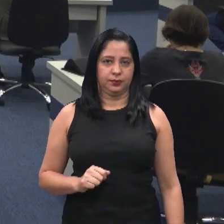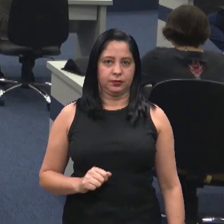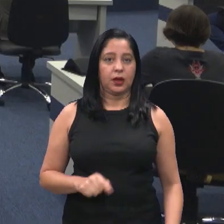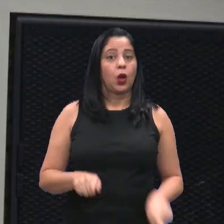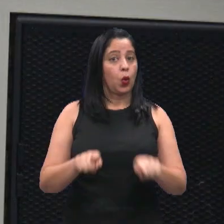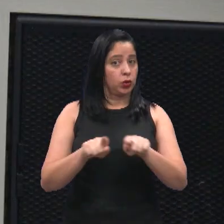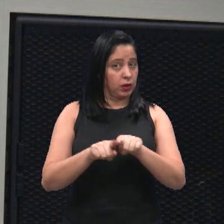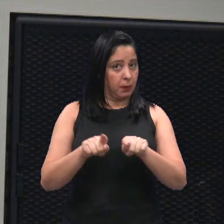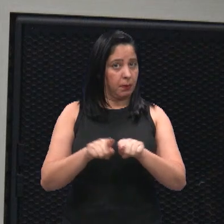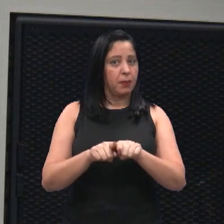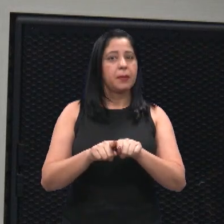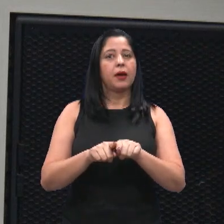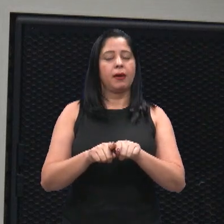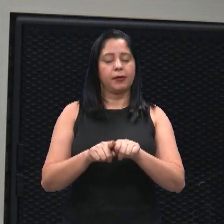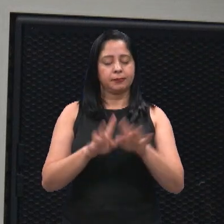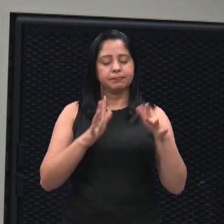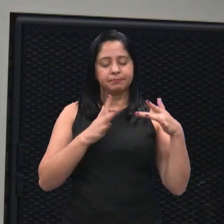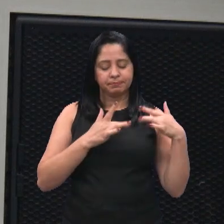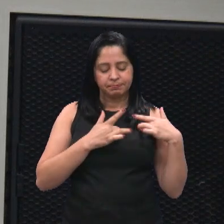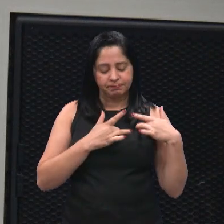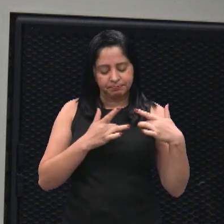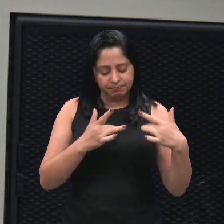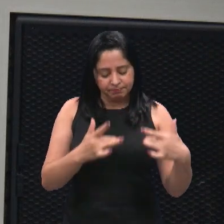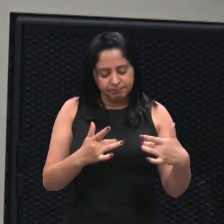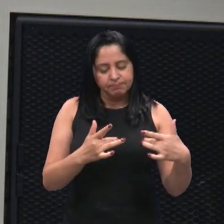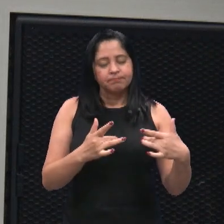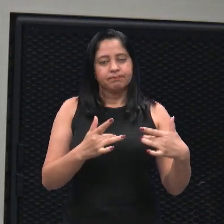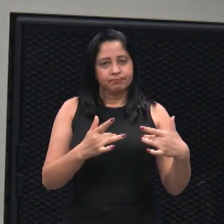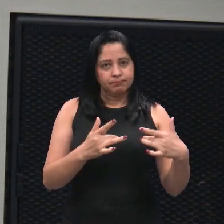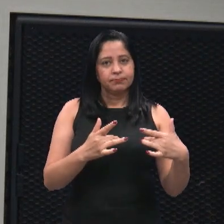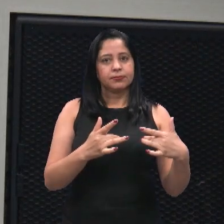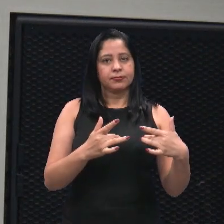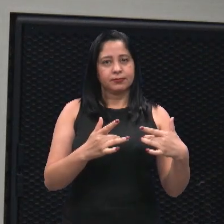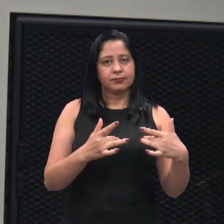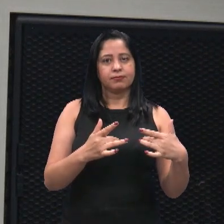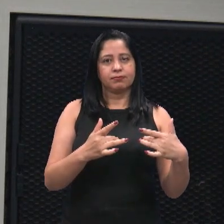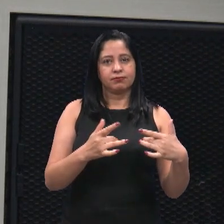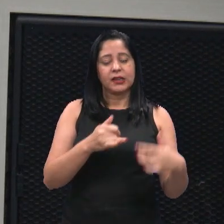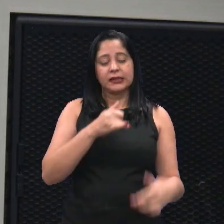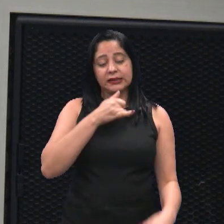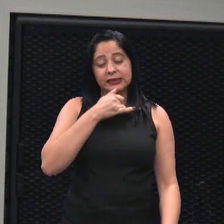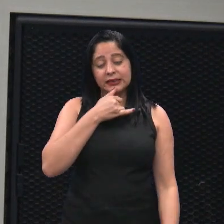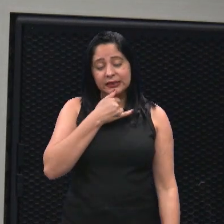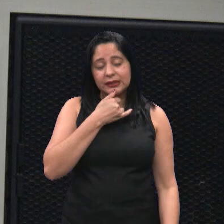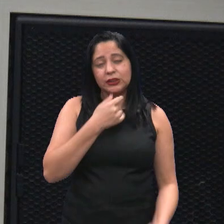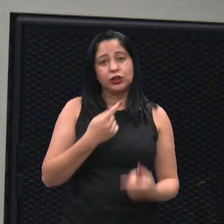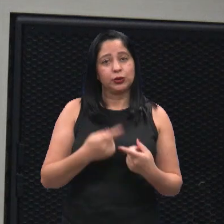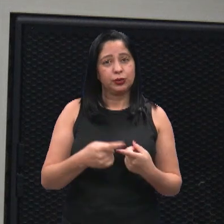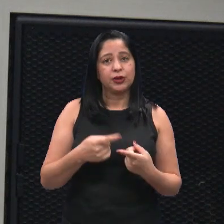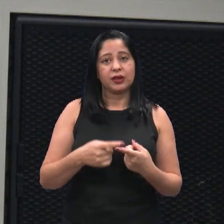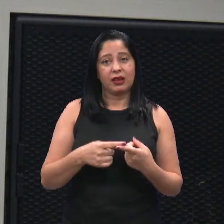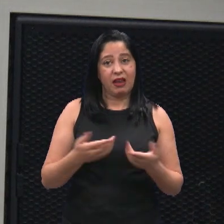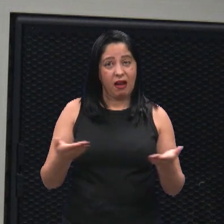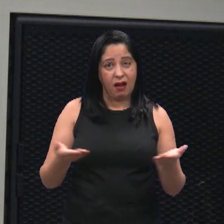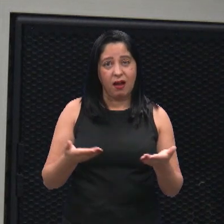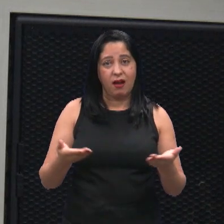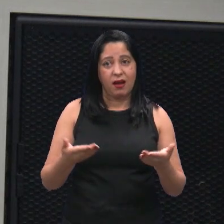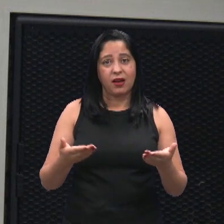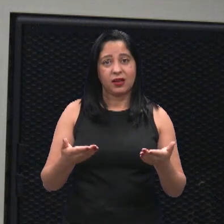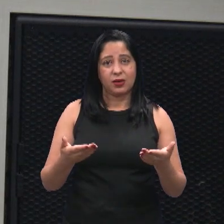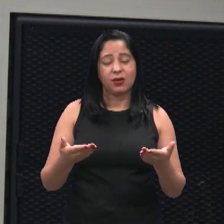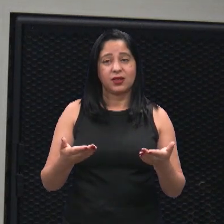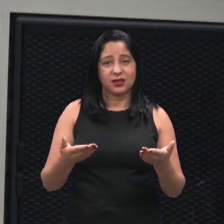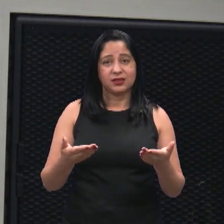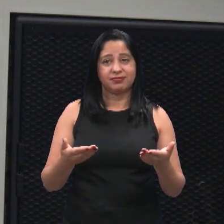somar aos meus colegas, lamentar mais um adiamento. Afinal, nós estamos falando de